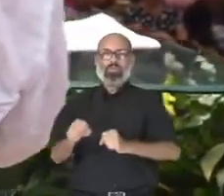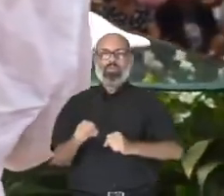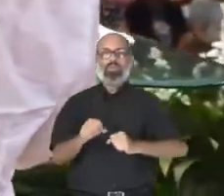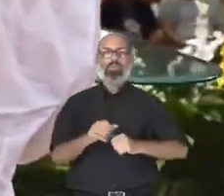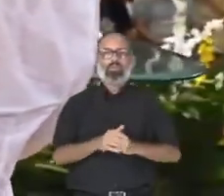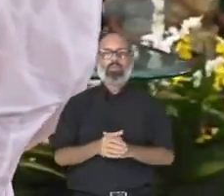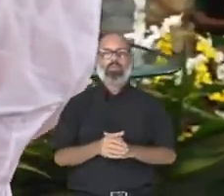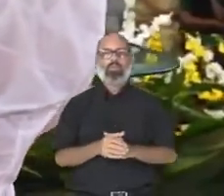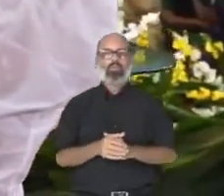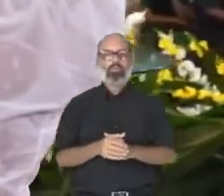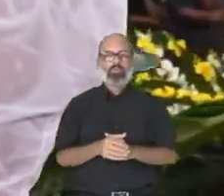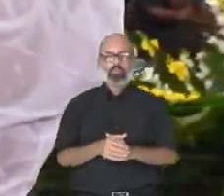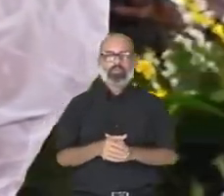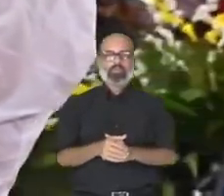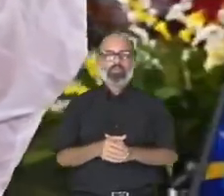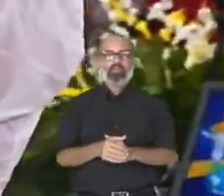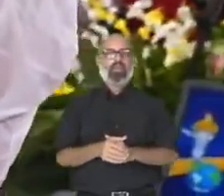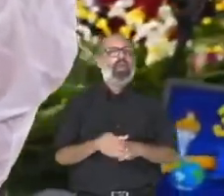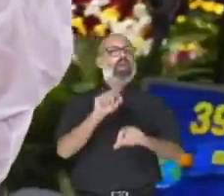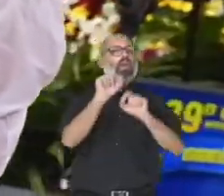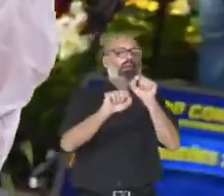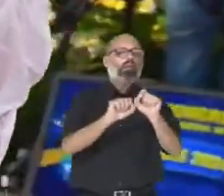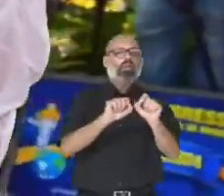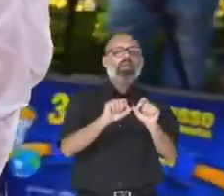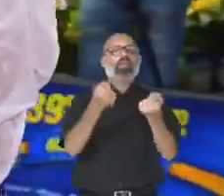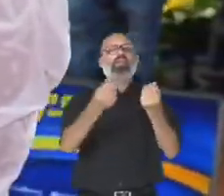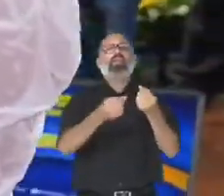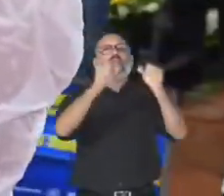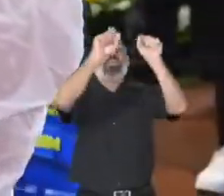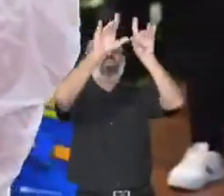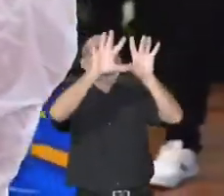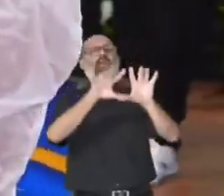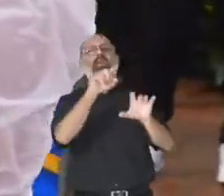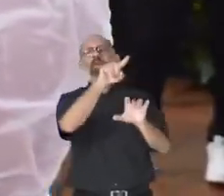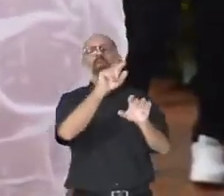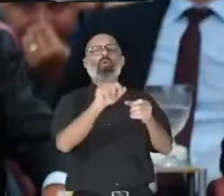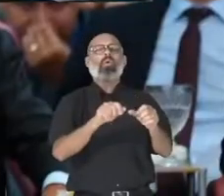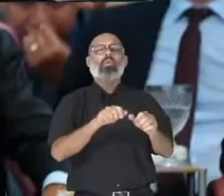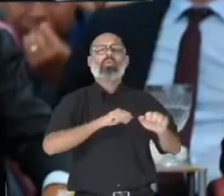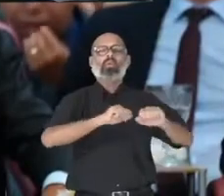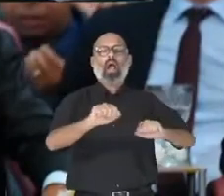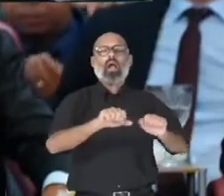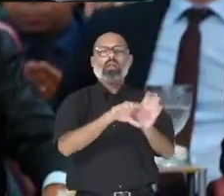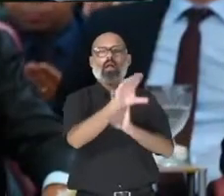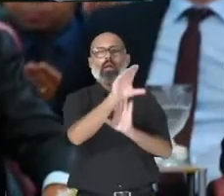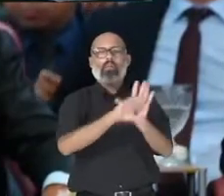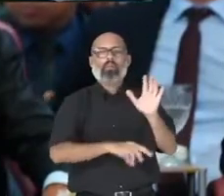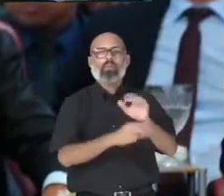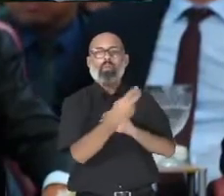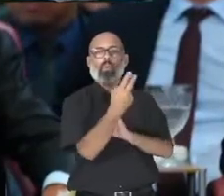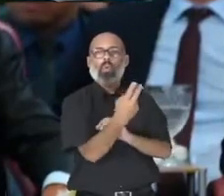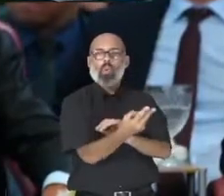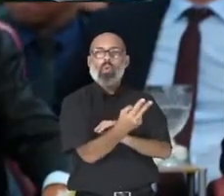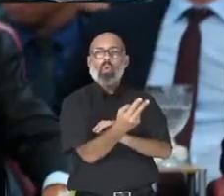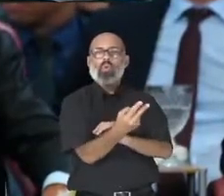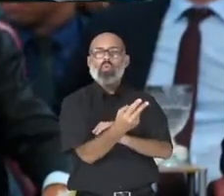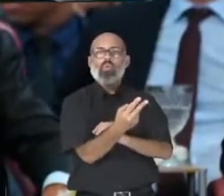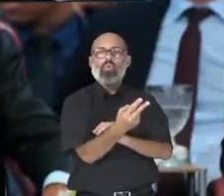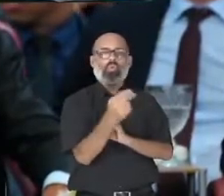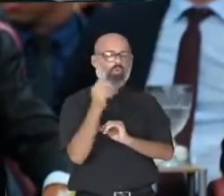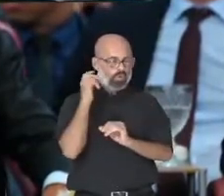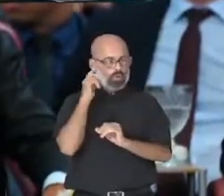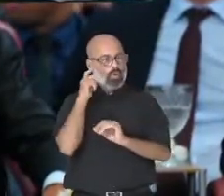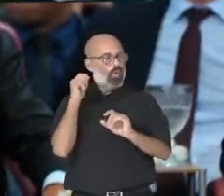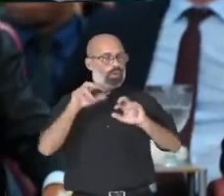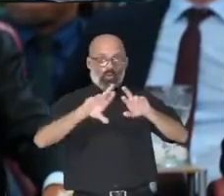revestidos de... E quem desceu sobre eles em Atos dos Apóstolos 2? Vamos lembrar o texto? E estavam